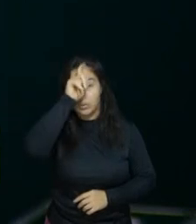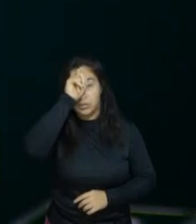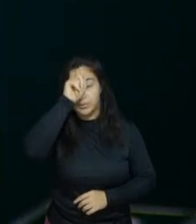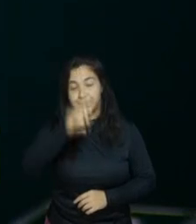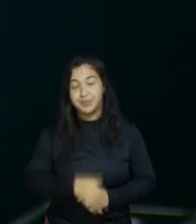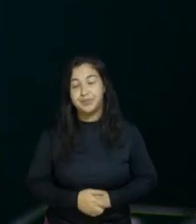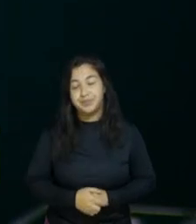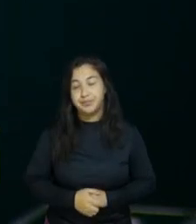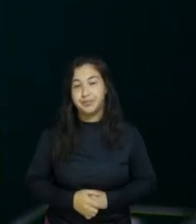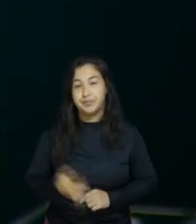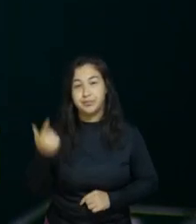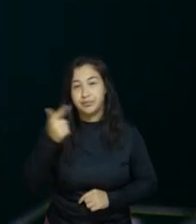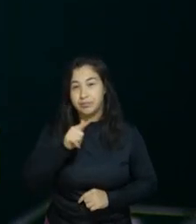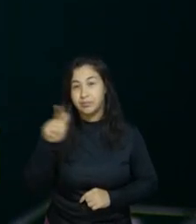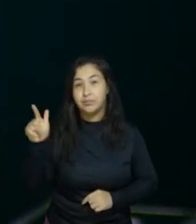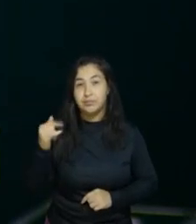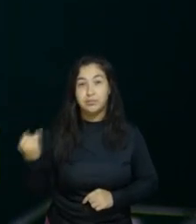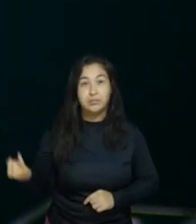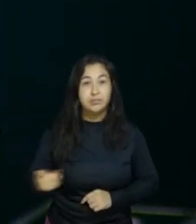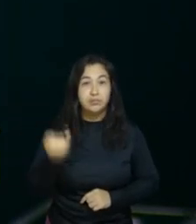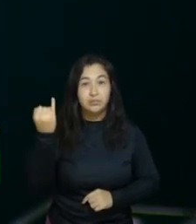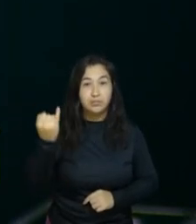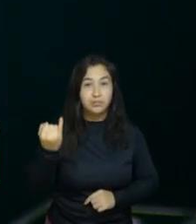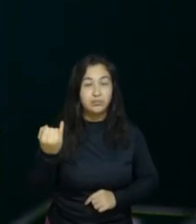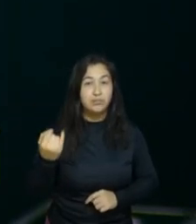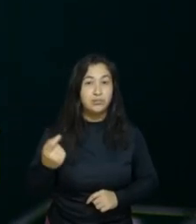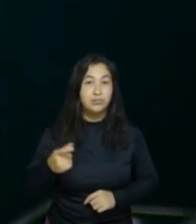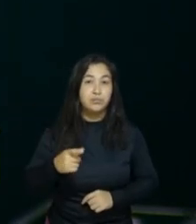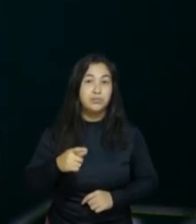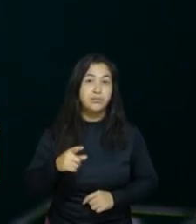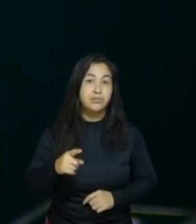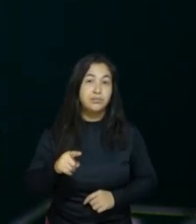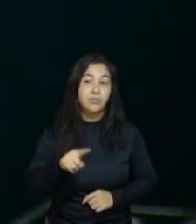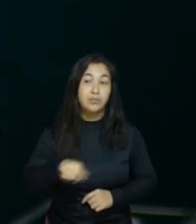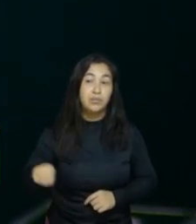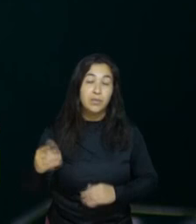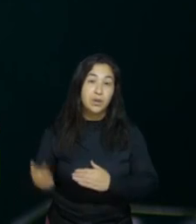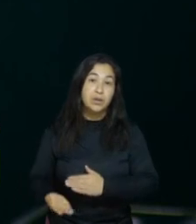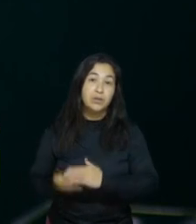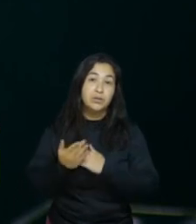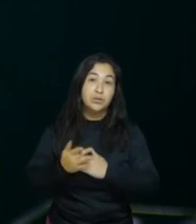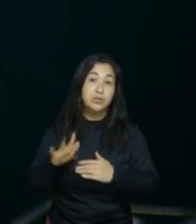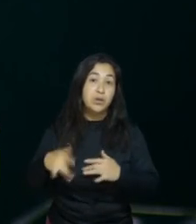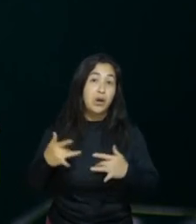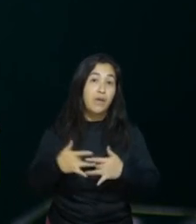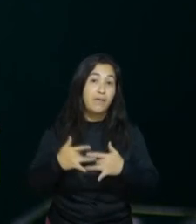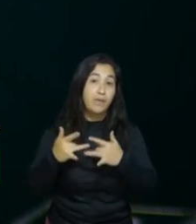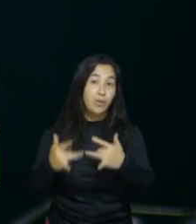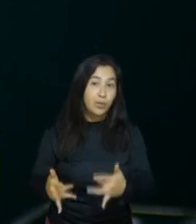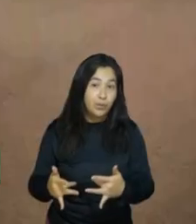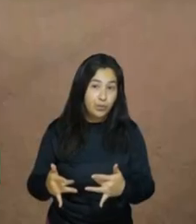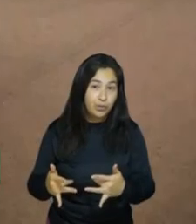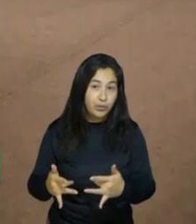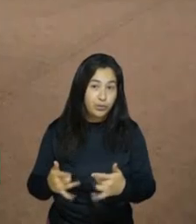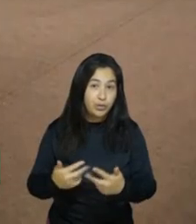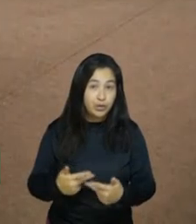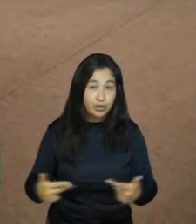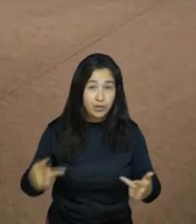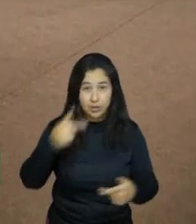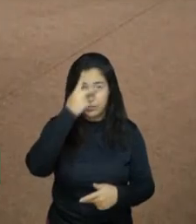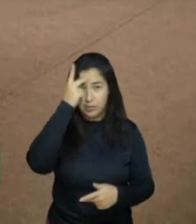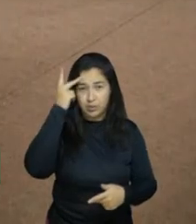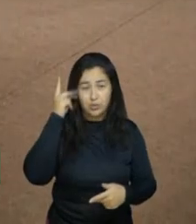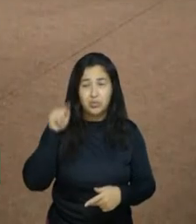Outra coisa que é muito importante, que nós temos chamado para nos auxiliar, é o voluntariado. Temos que agradecer muito essa gente que tem